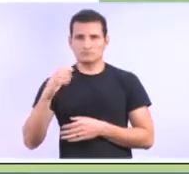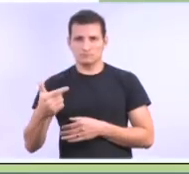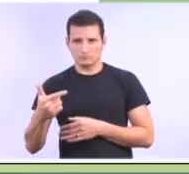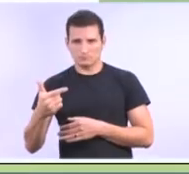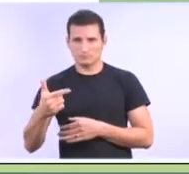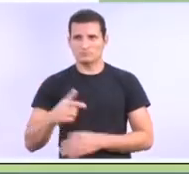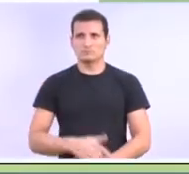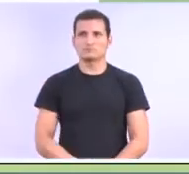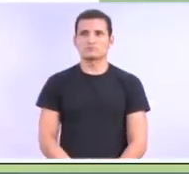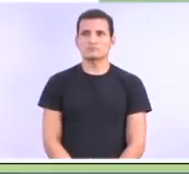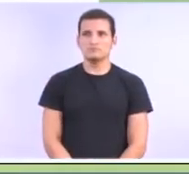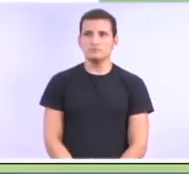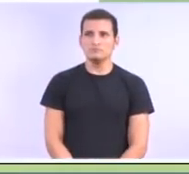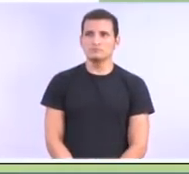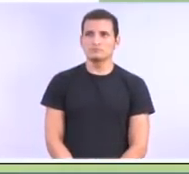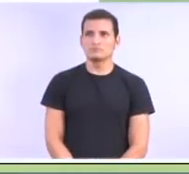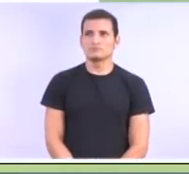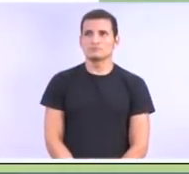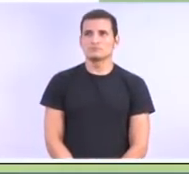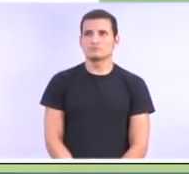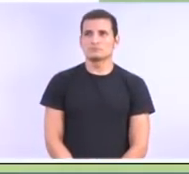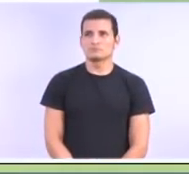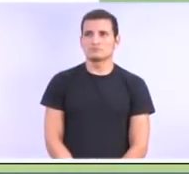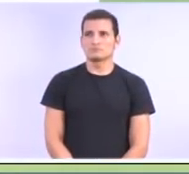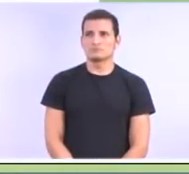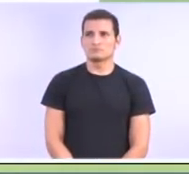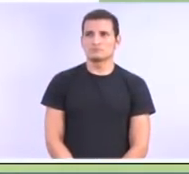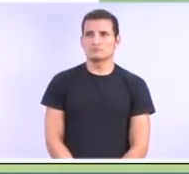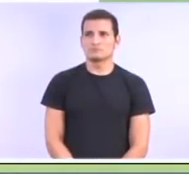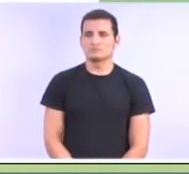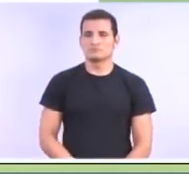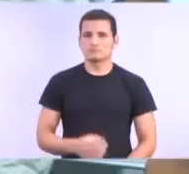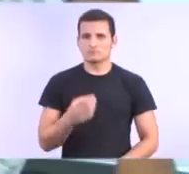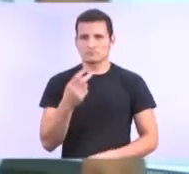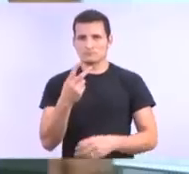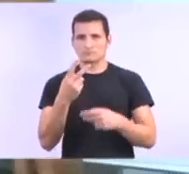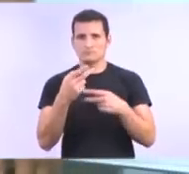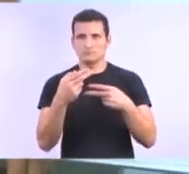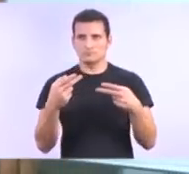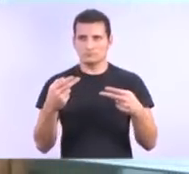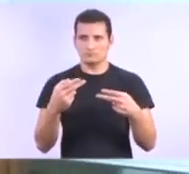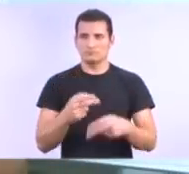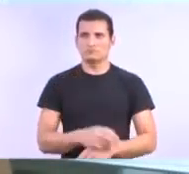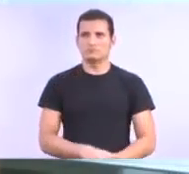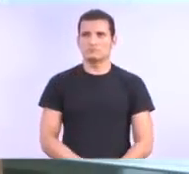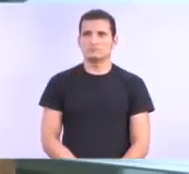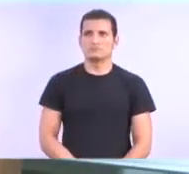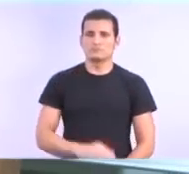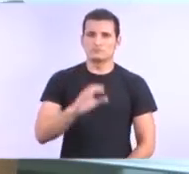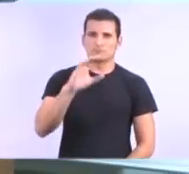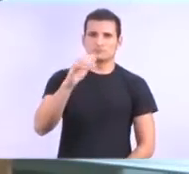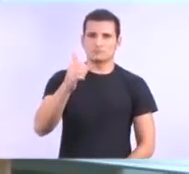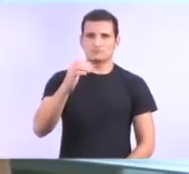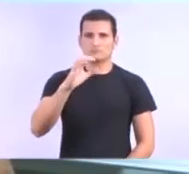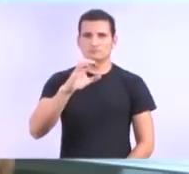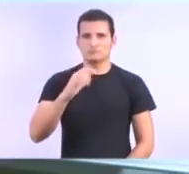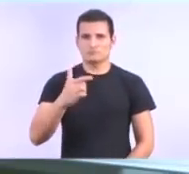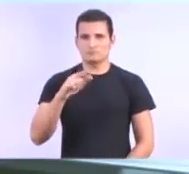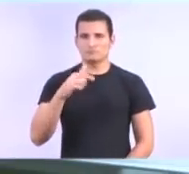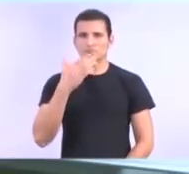instancio. Então, ó, eu tenho dois objetos. Os dois objetos C1 e C2 são do tipo